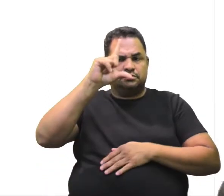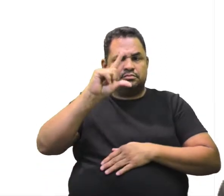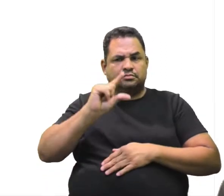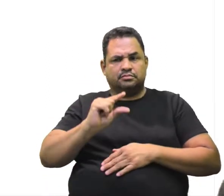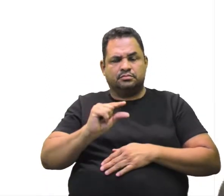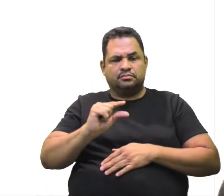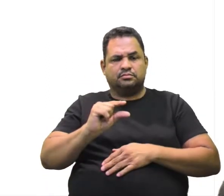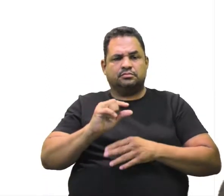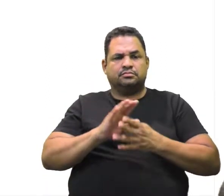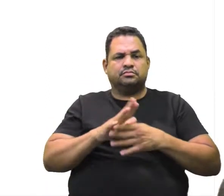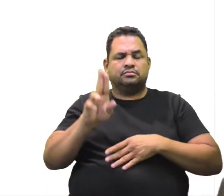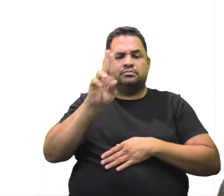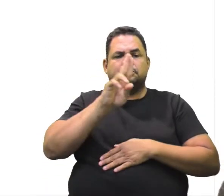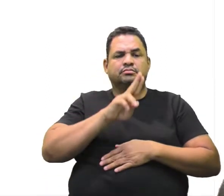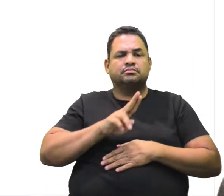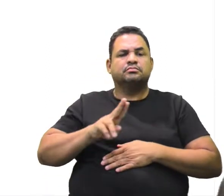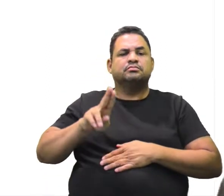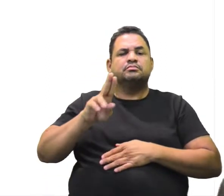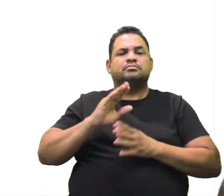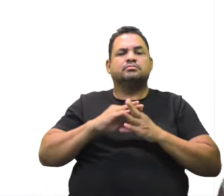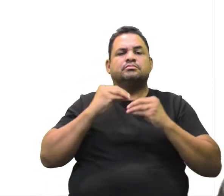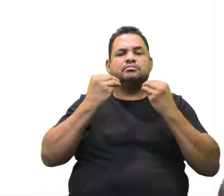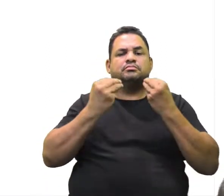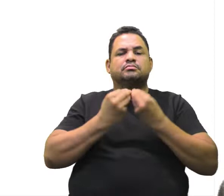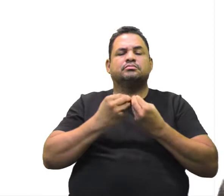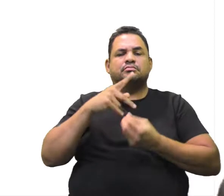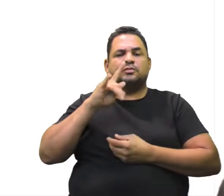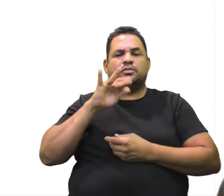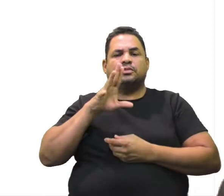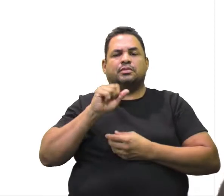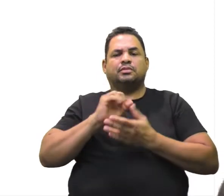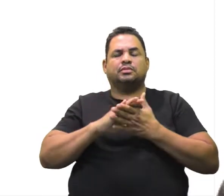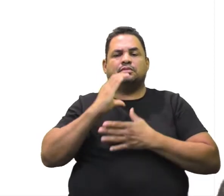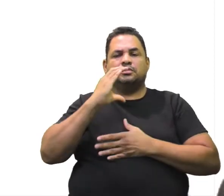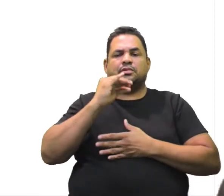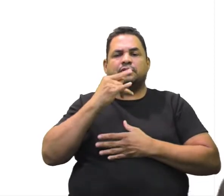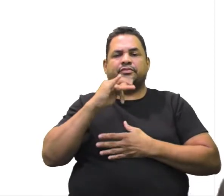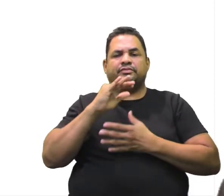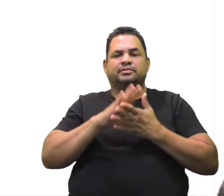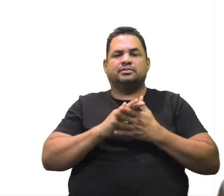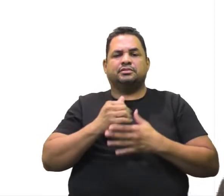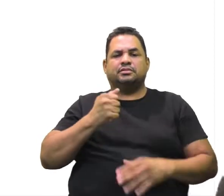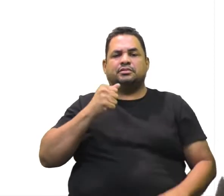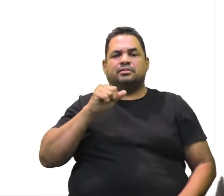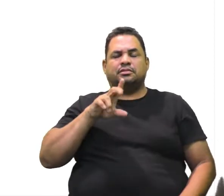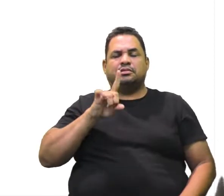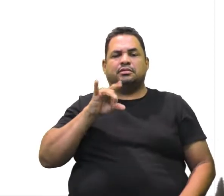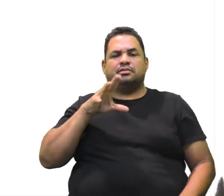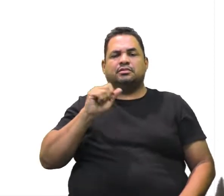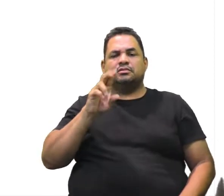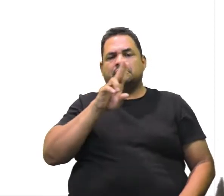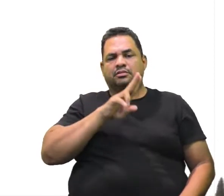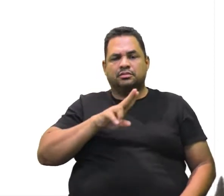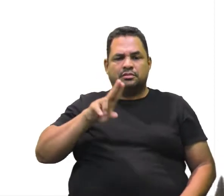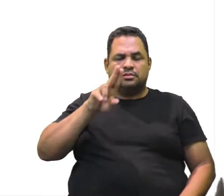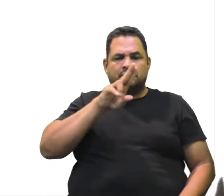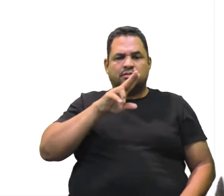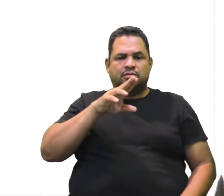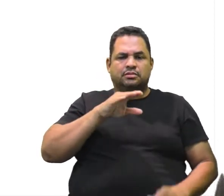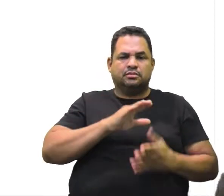da utilização de substâncias propelentes, como CFC, em aerossóis e também utilizados